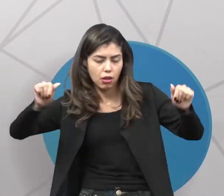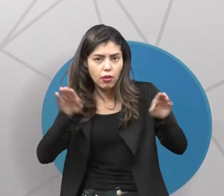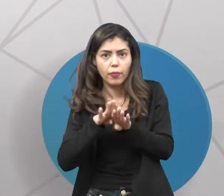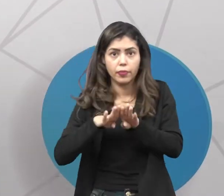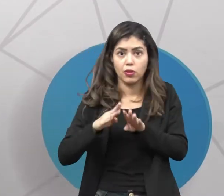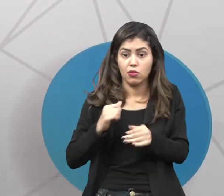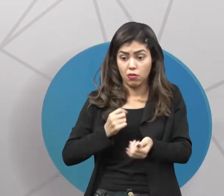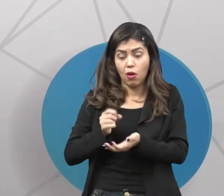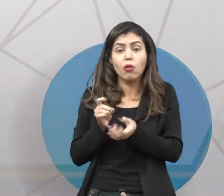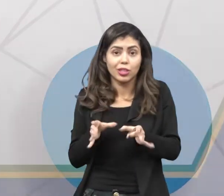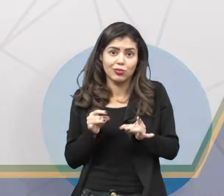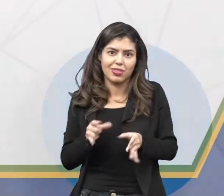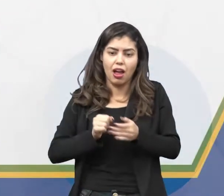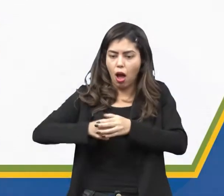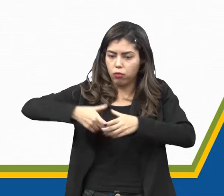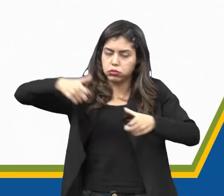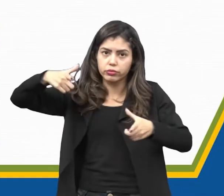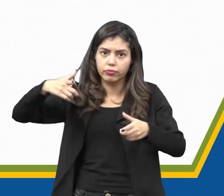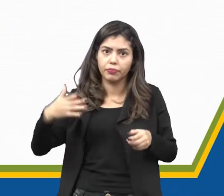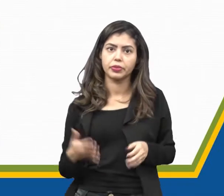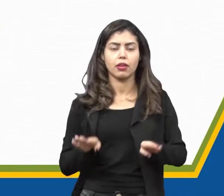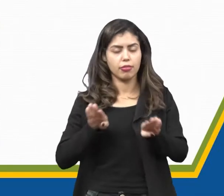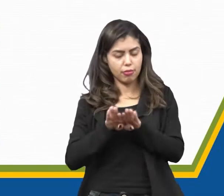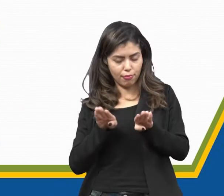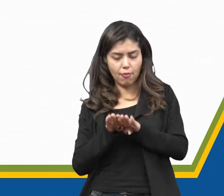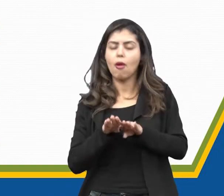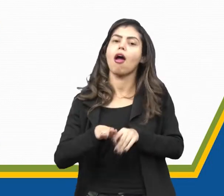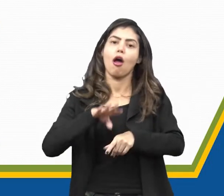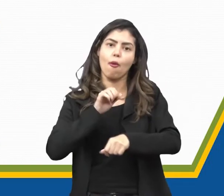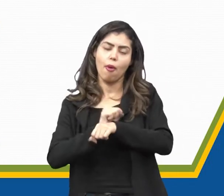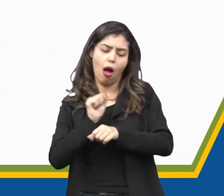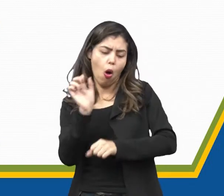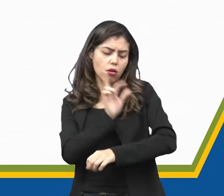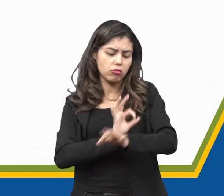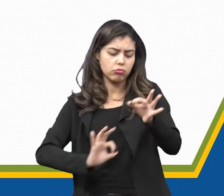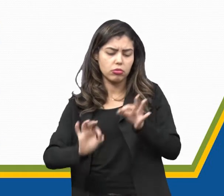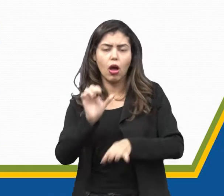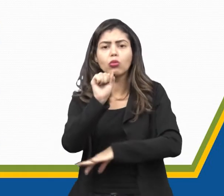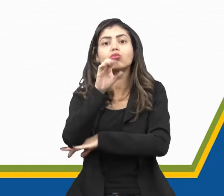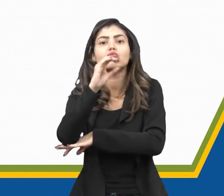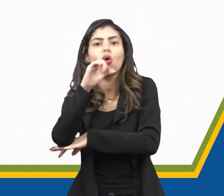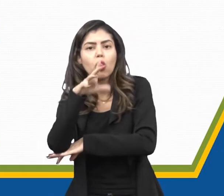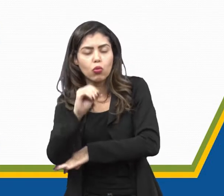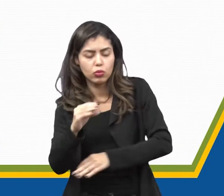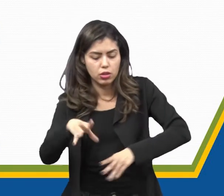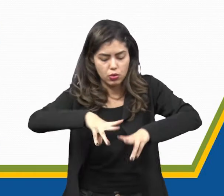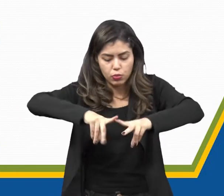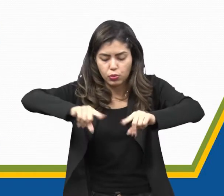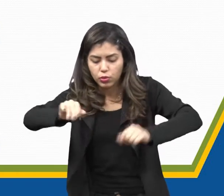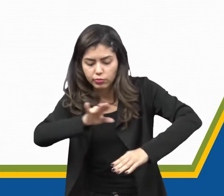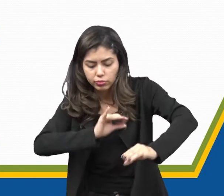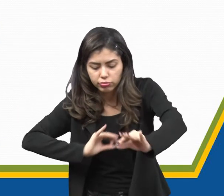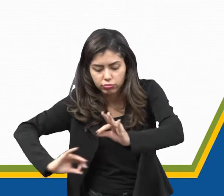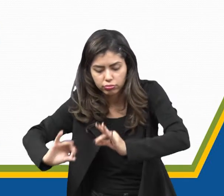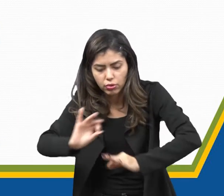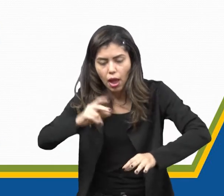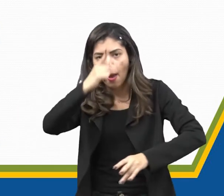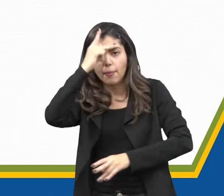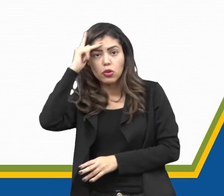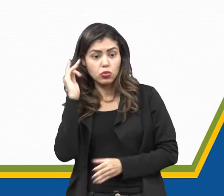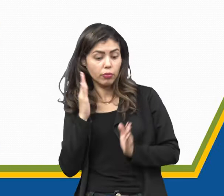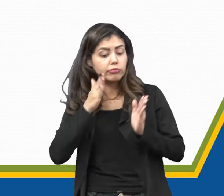muito alto, tá? Preparo do solo com assistência de agrônomos no plantio, na colheita e na armazenagem, ou seja, você tem um